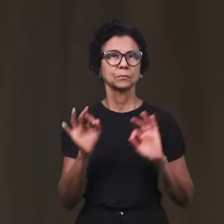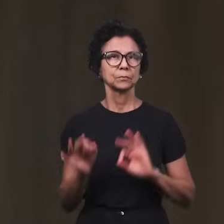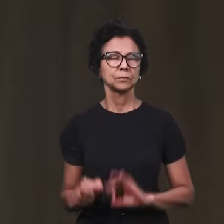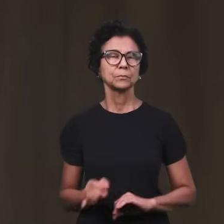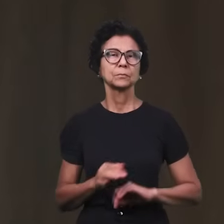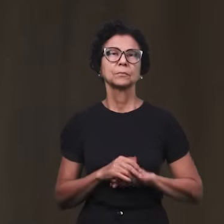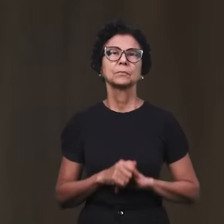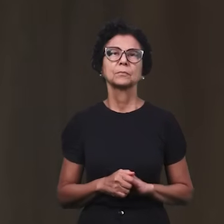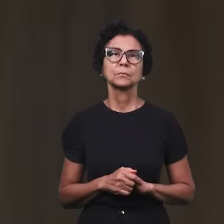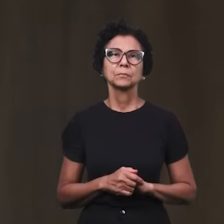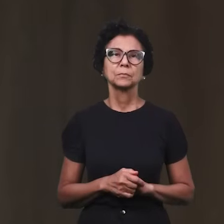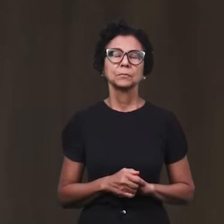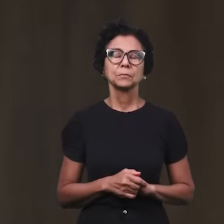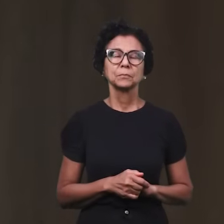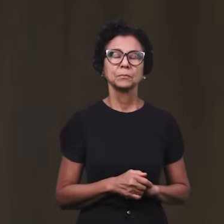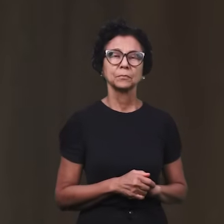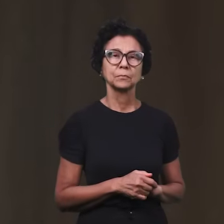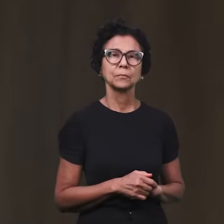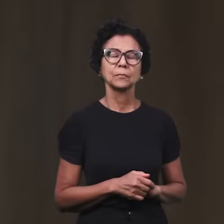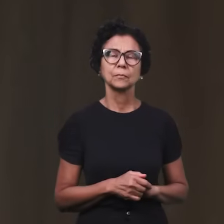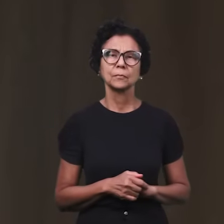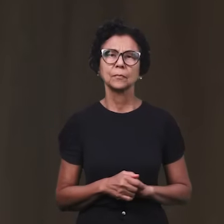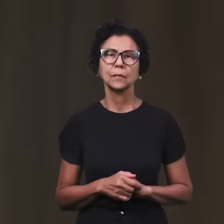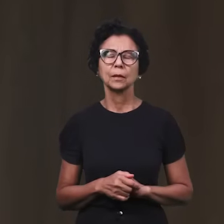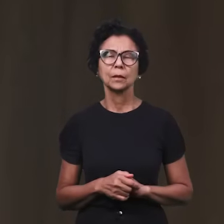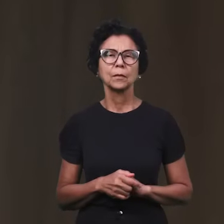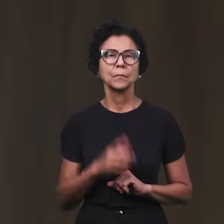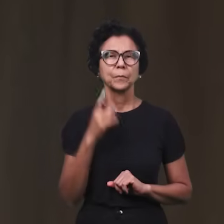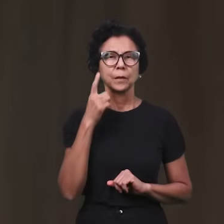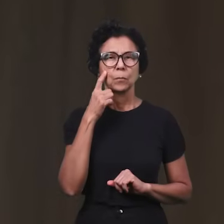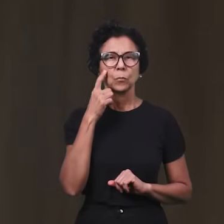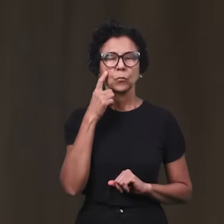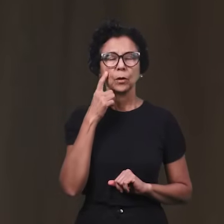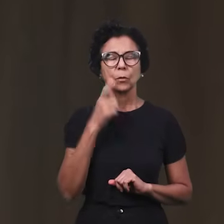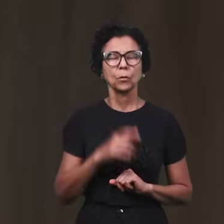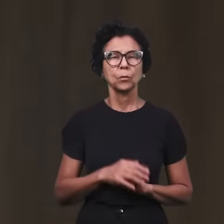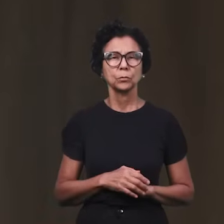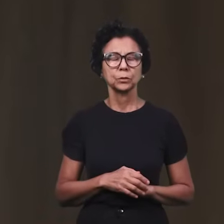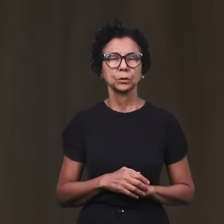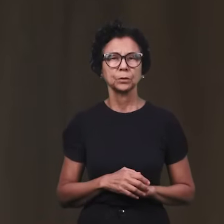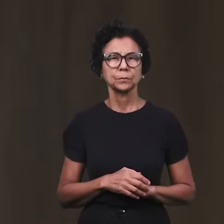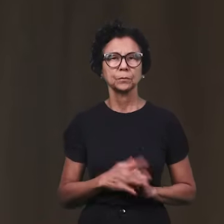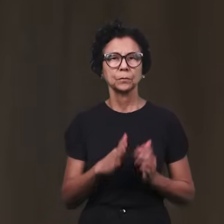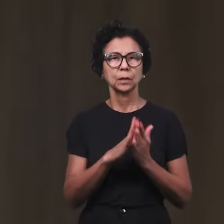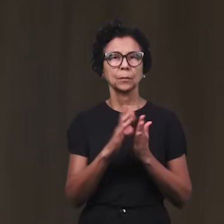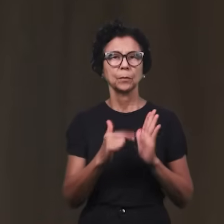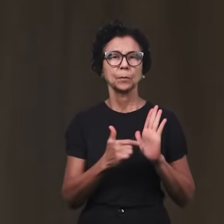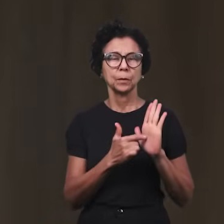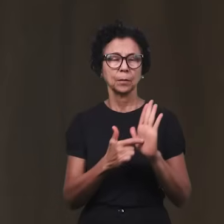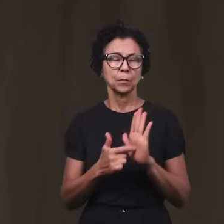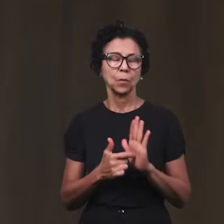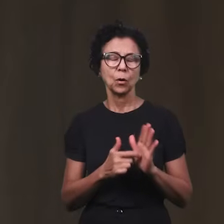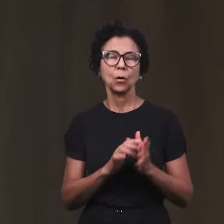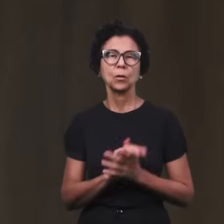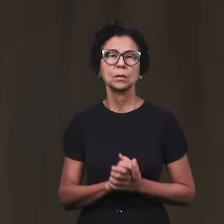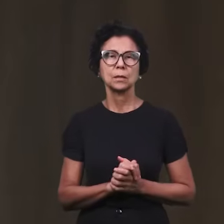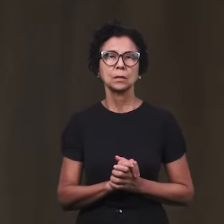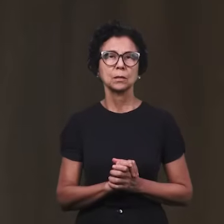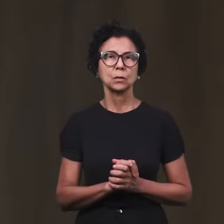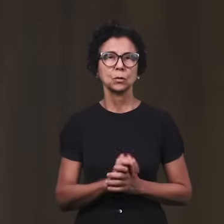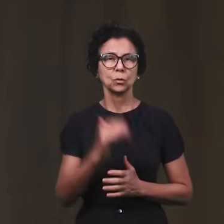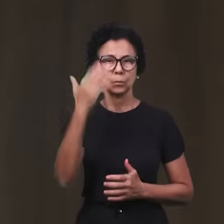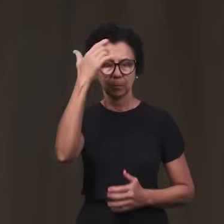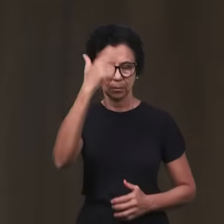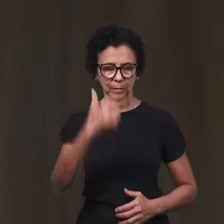que nos assistem, as mulheres. Hoje nós vamos compreender, à luz da palavra de Deus, sobre a aparência e o que a Bíblia